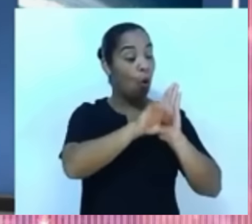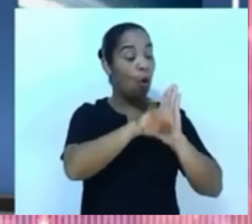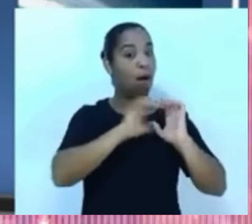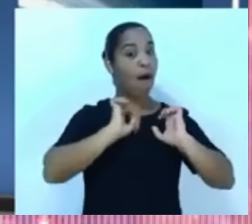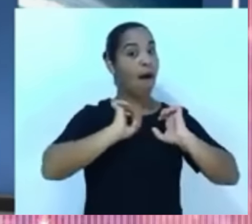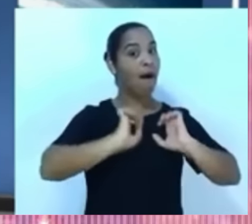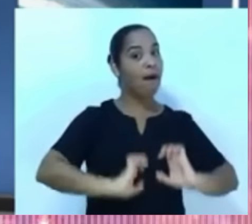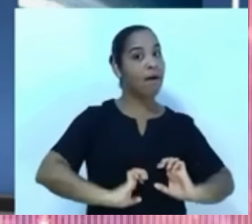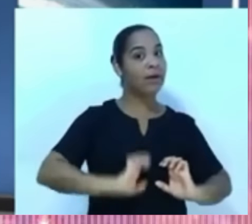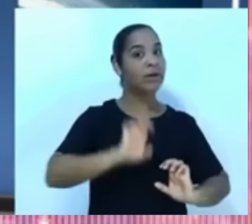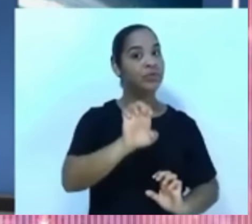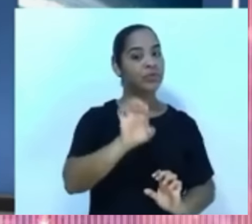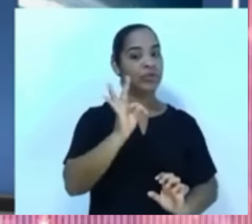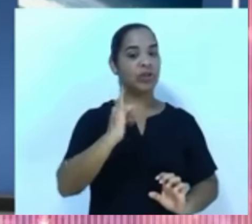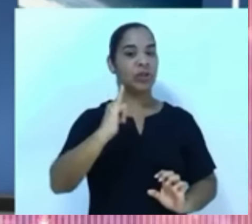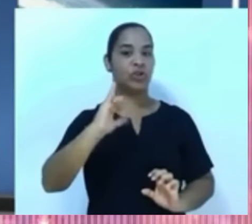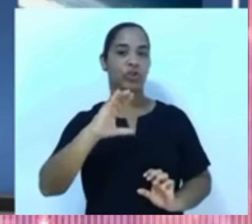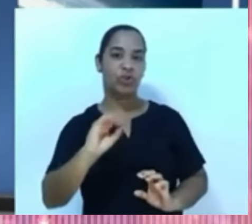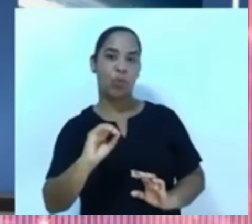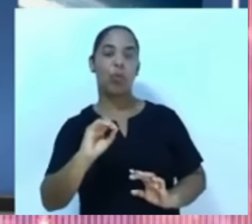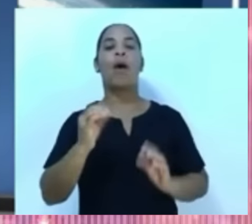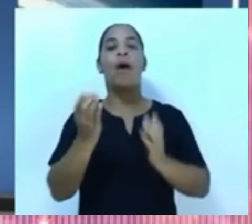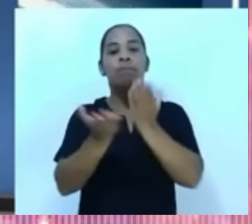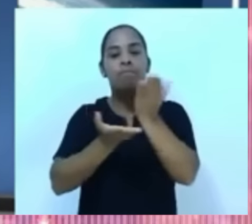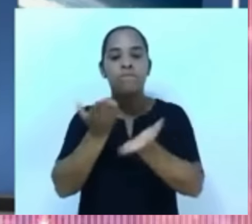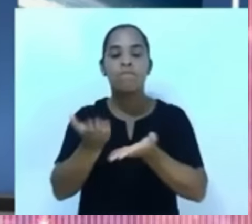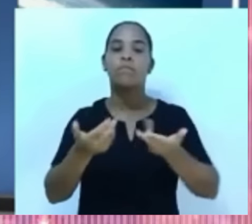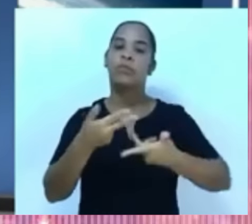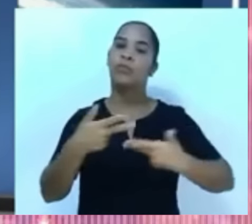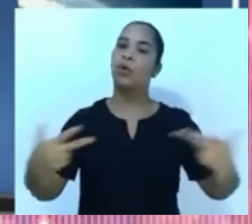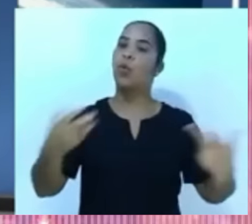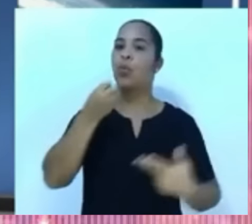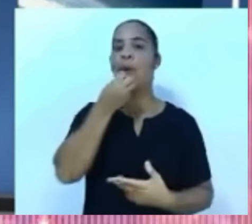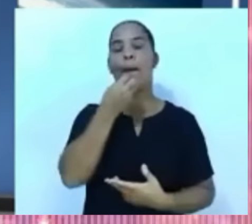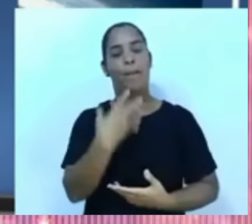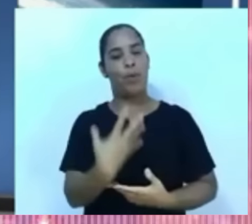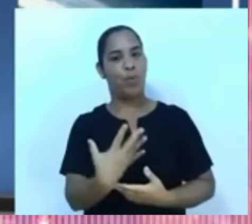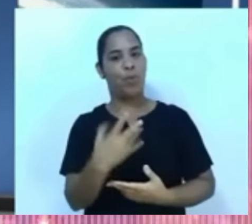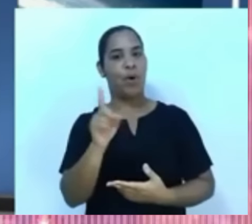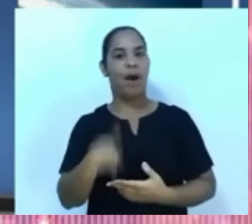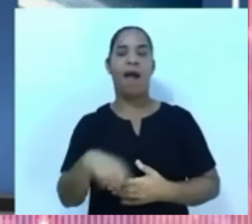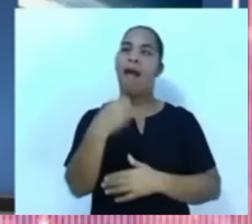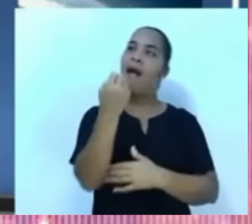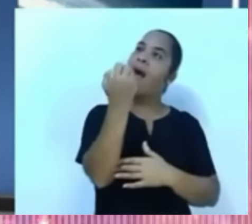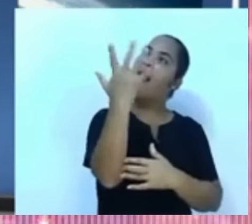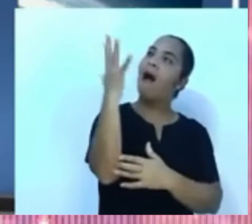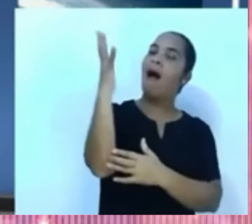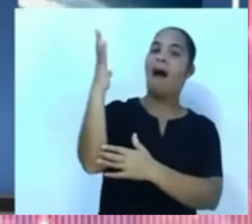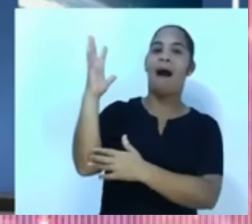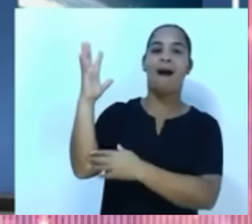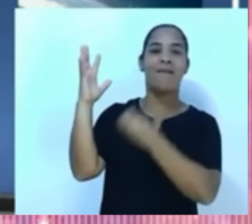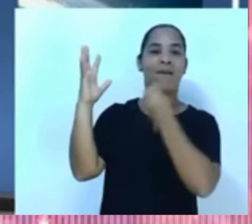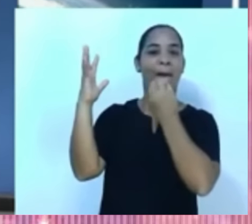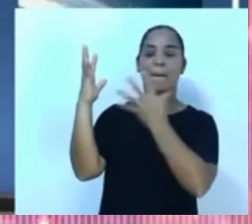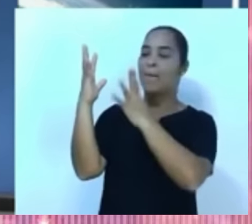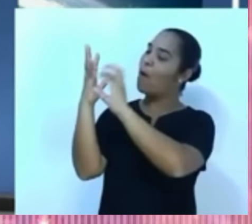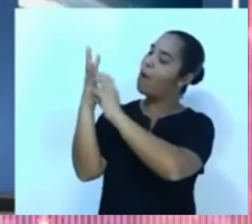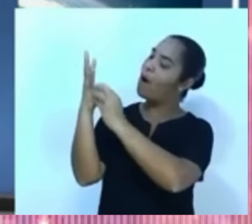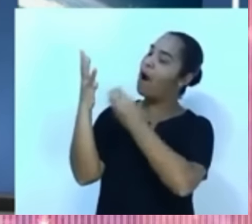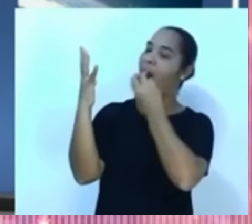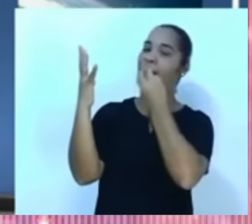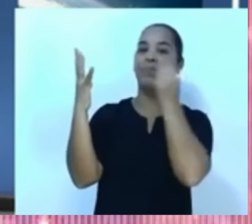dedicar-se sempre aquilo que produz bons é a árvore boa que nos dá frutos sazonados e a